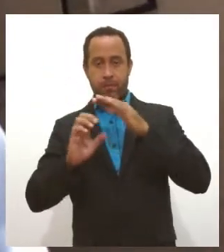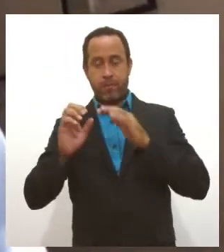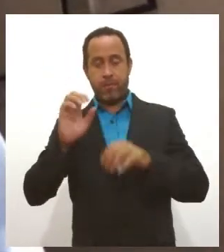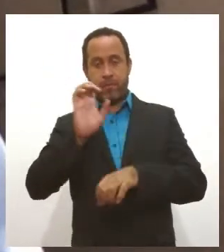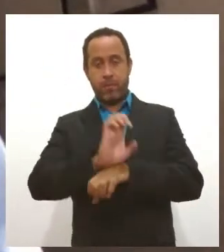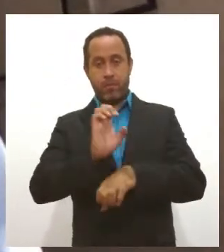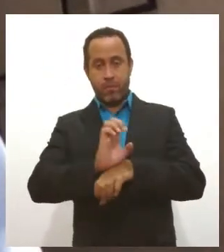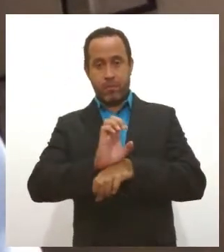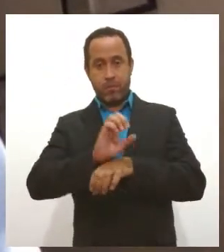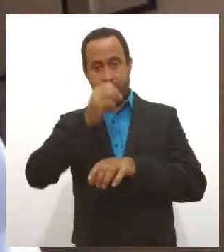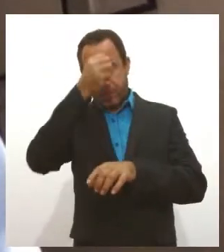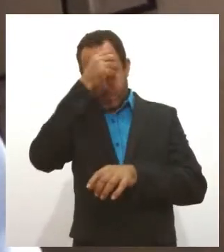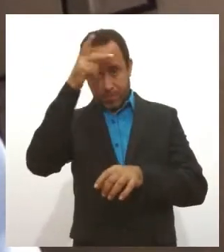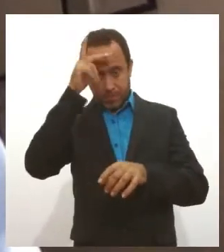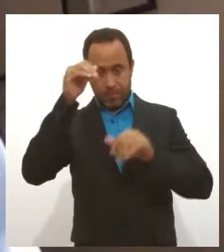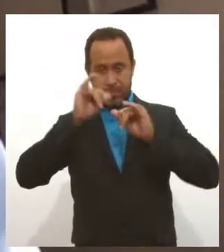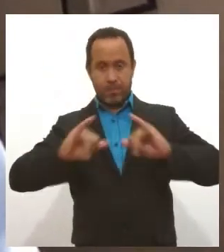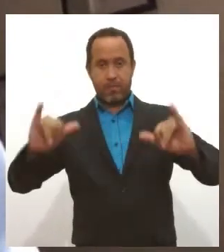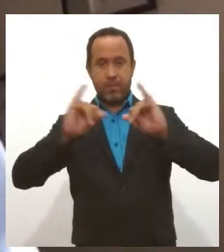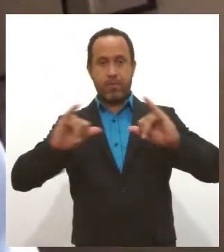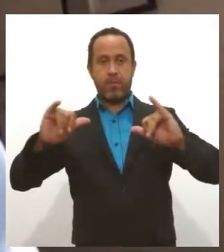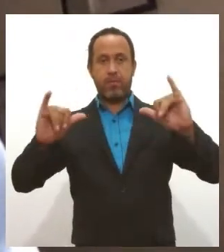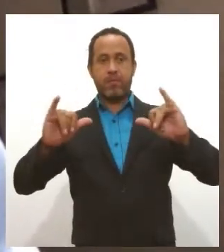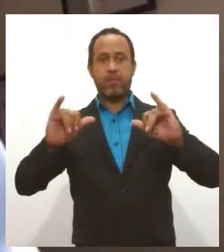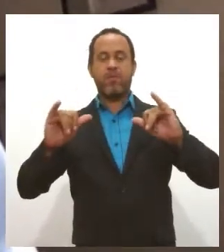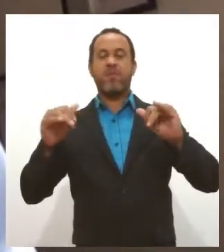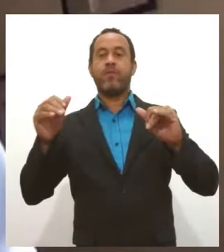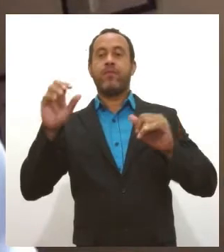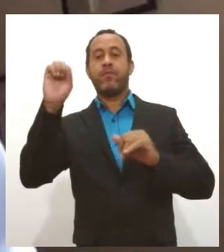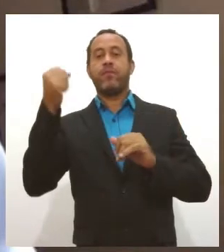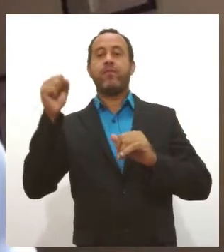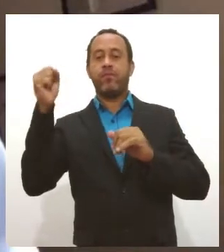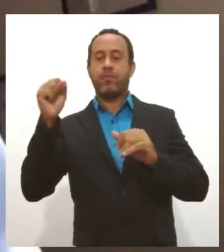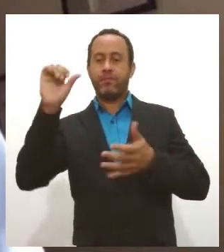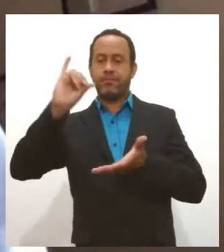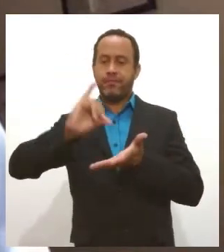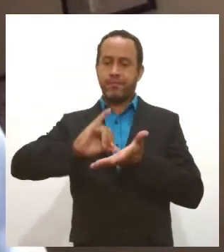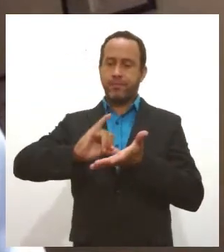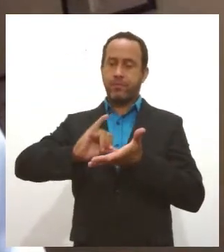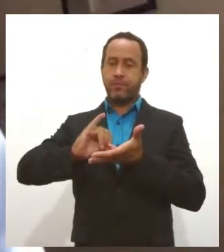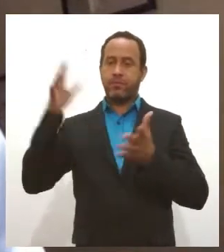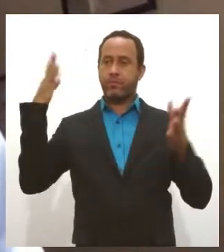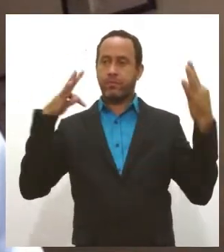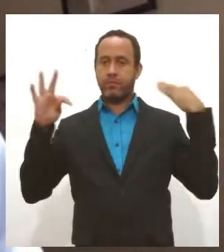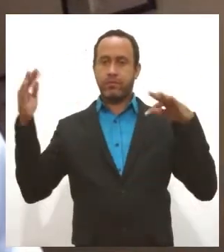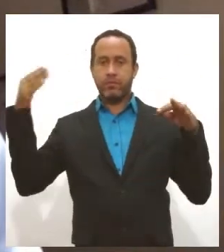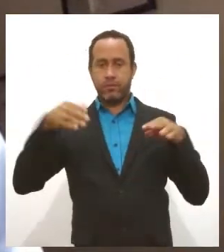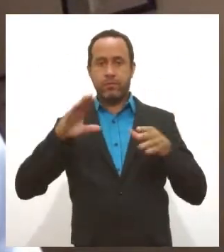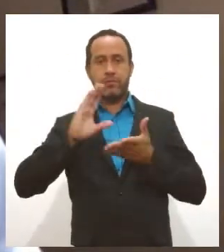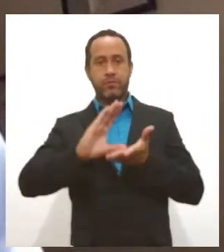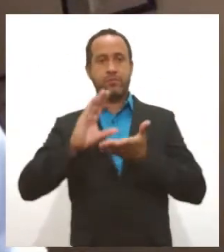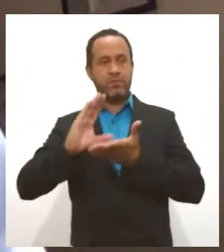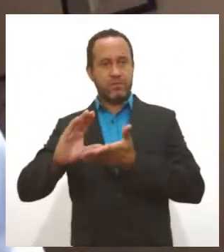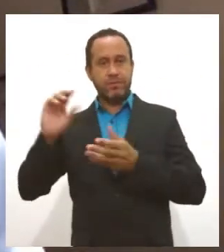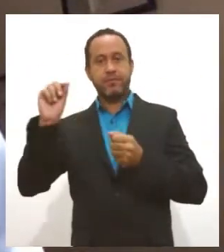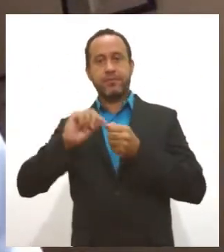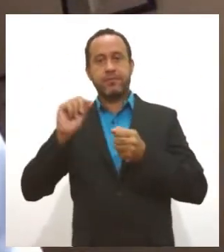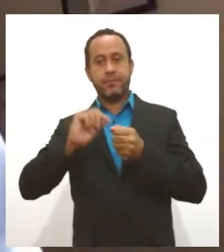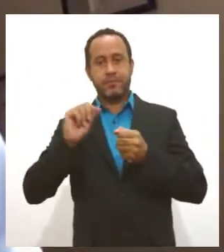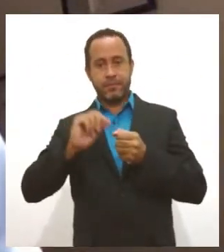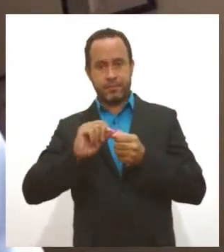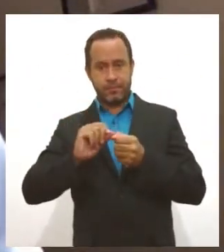Prefeitura, em divulgação e promoção do destino Sergipe e da nossa capital Aracaju. Esse investimento será